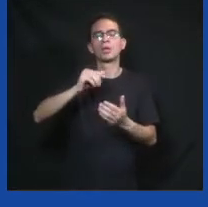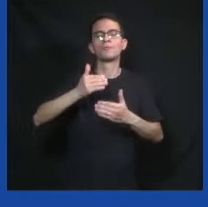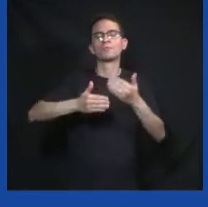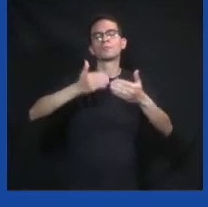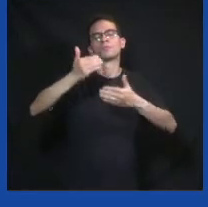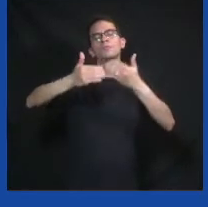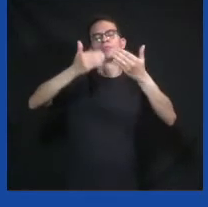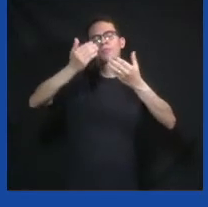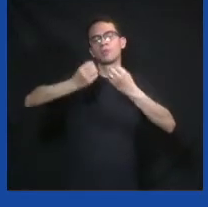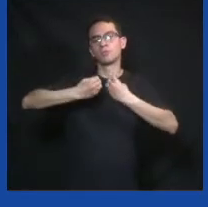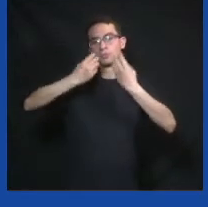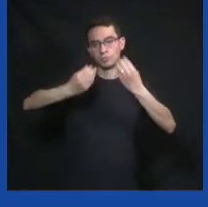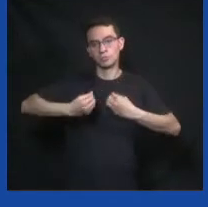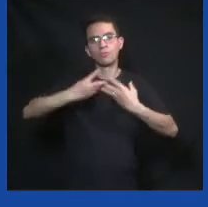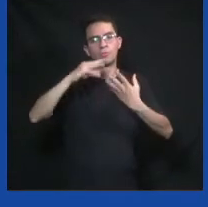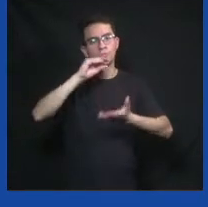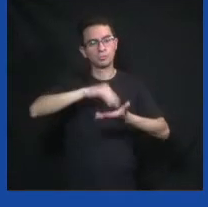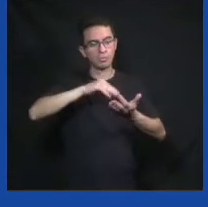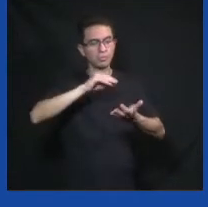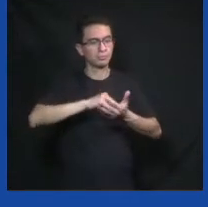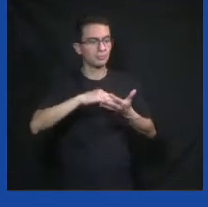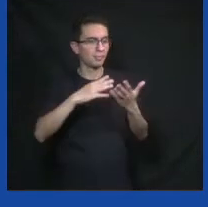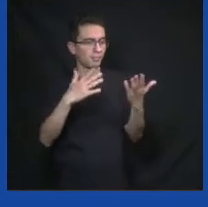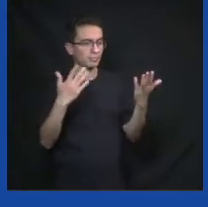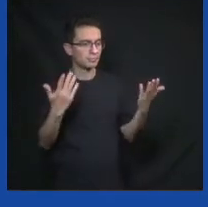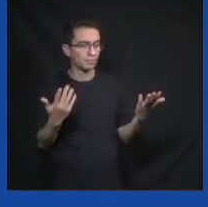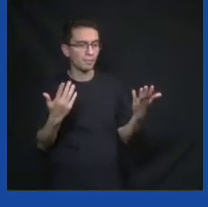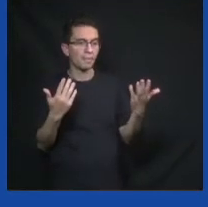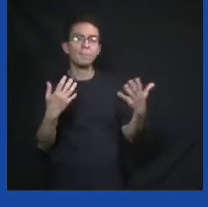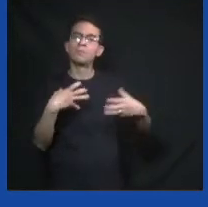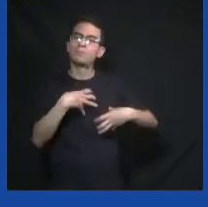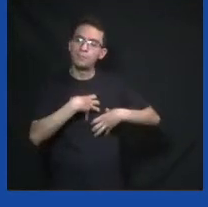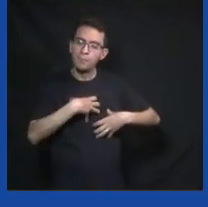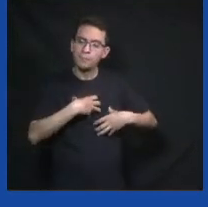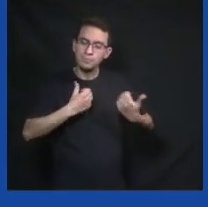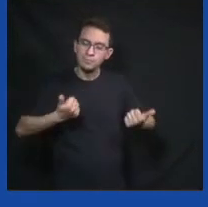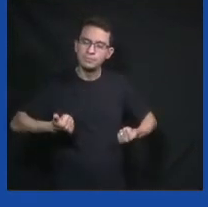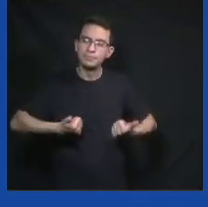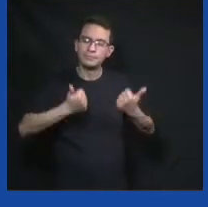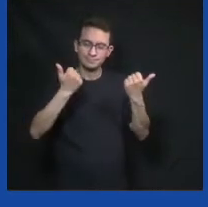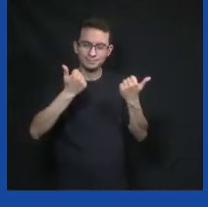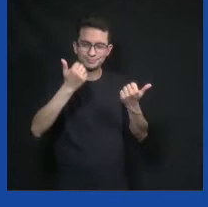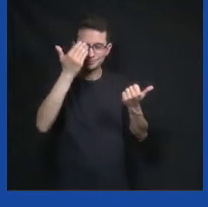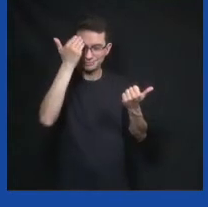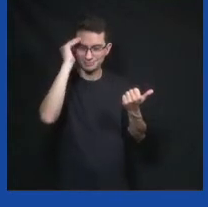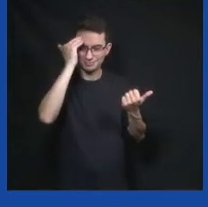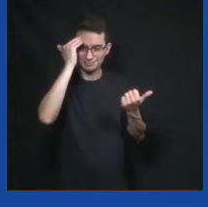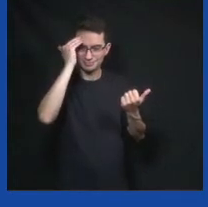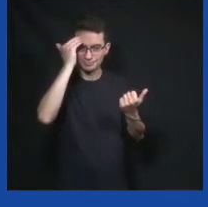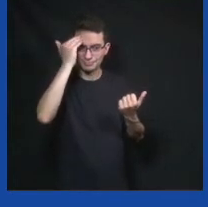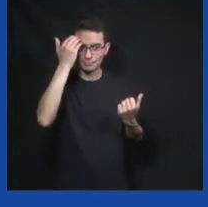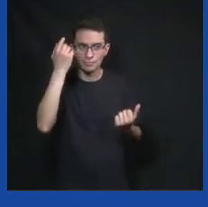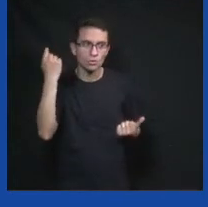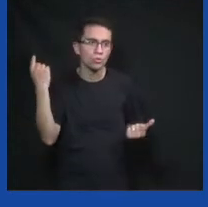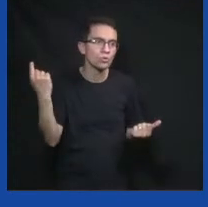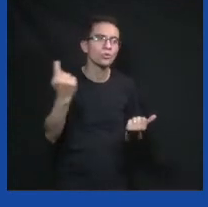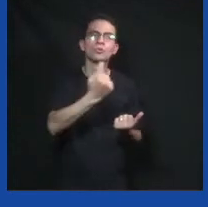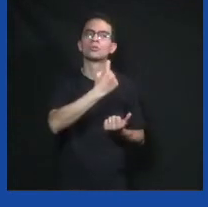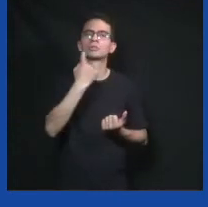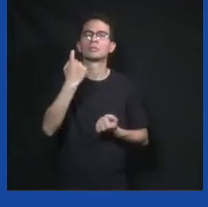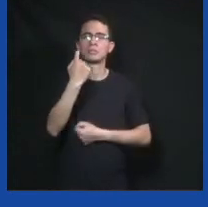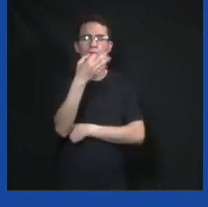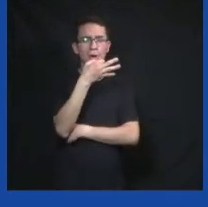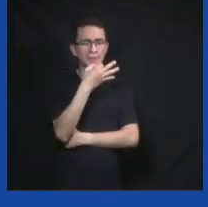informa e desinforma, então a gente tem que saber usar ela da melhor forma. E eu acho que assim, o